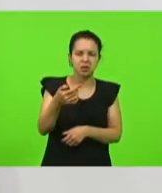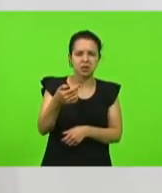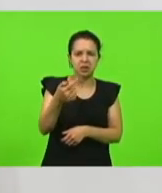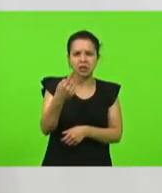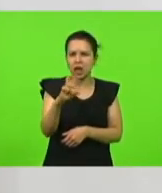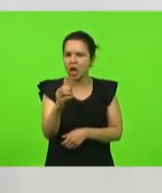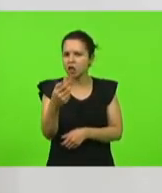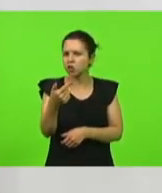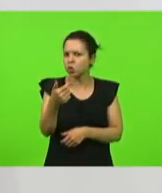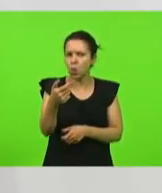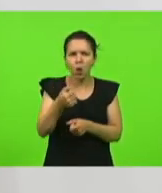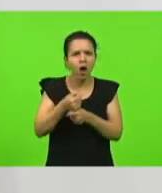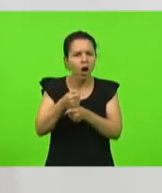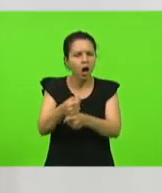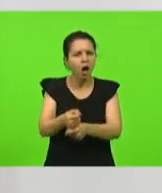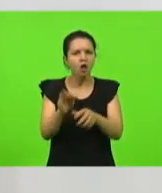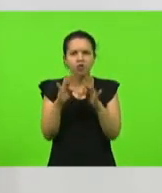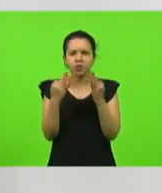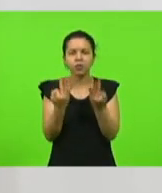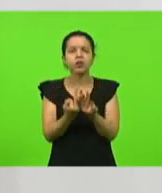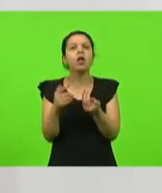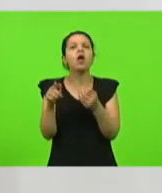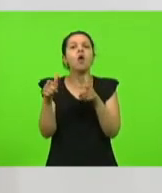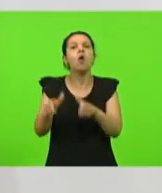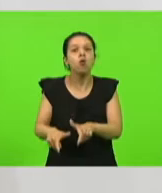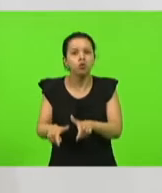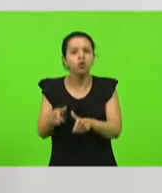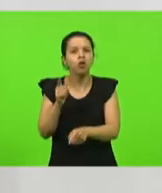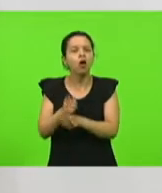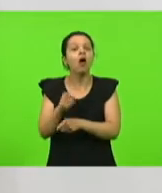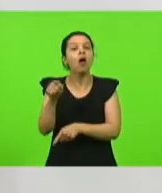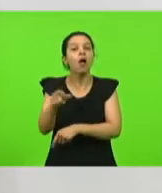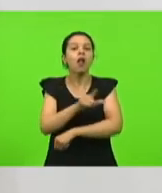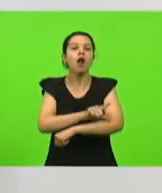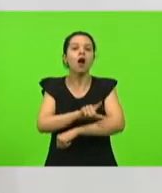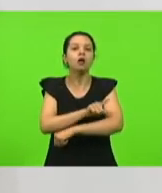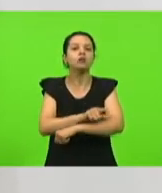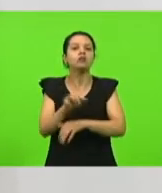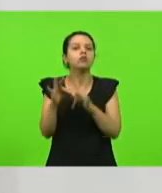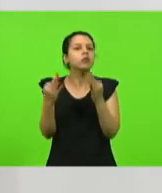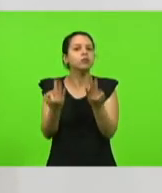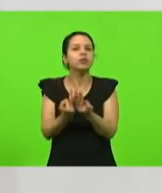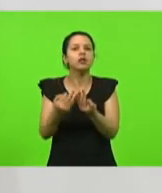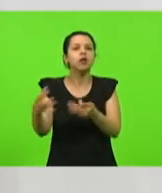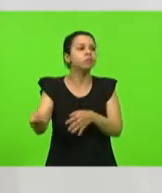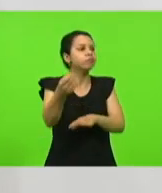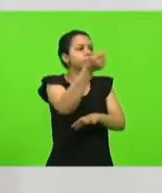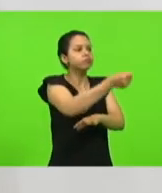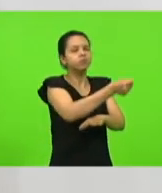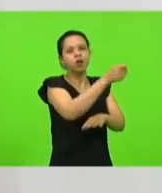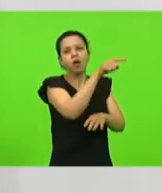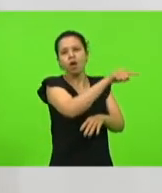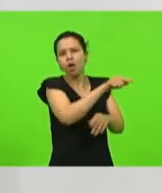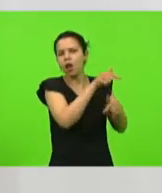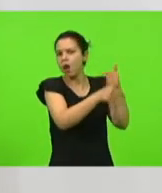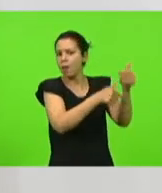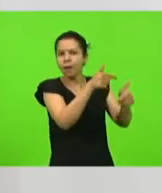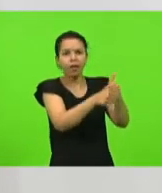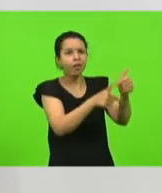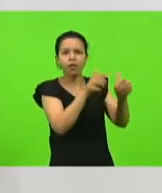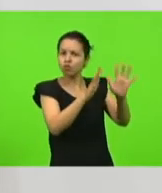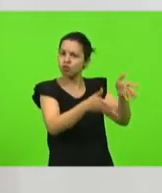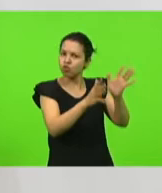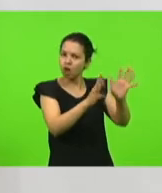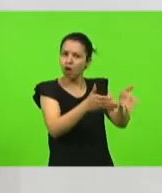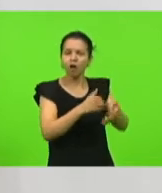via mais a família, descobriram que era de Lages. O pessoal daqui levou ele para Lages e hoje já está trabalhando em Lages. Ou seja, tem